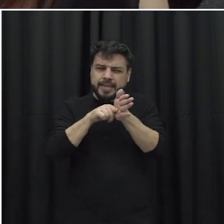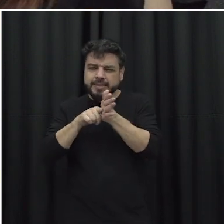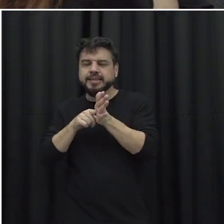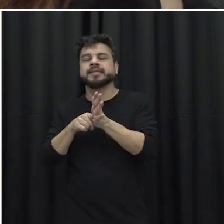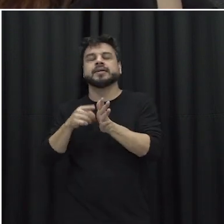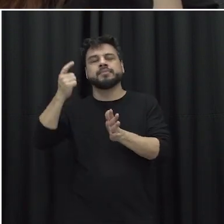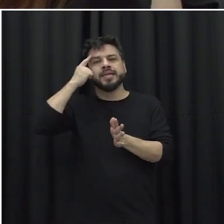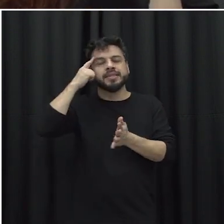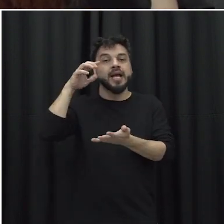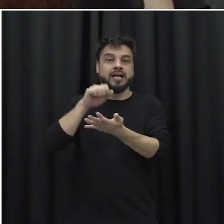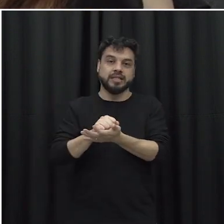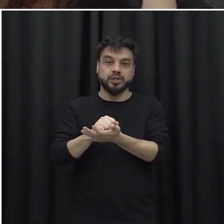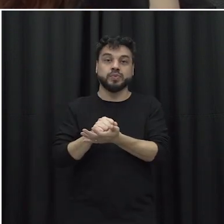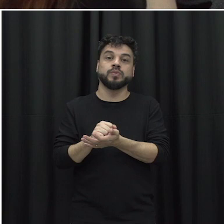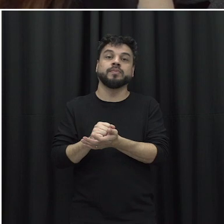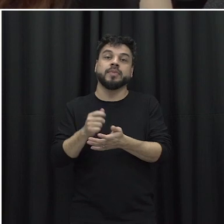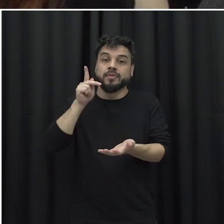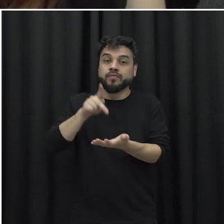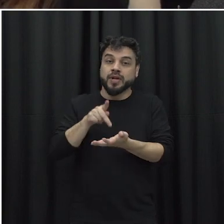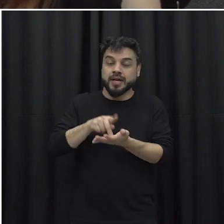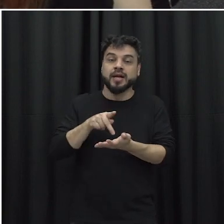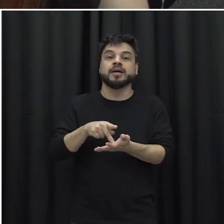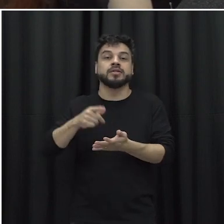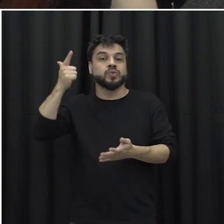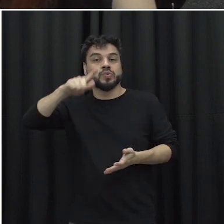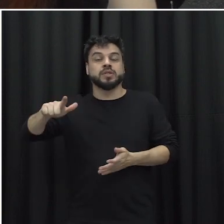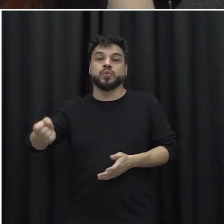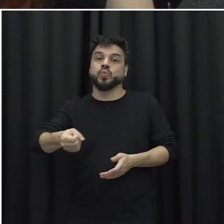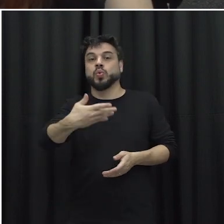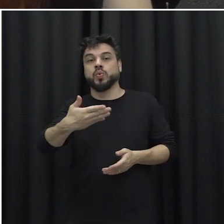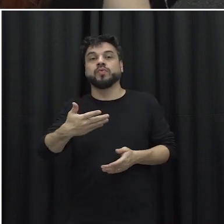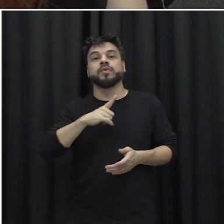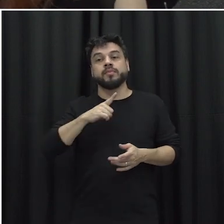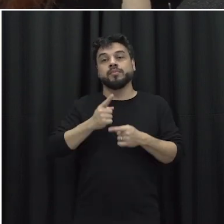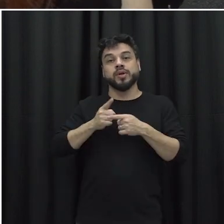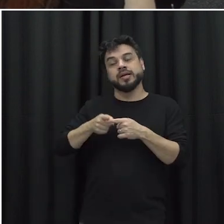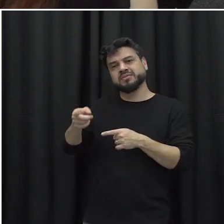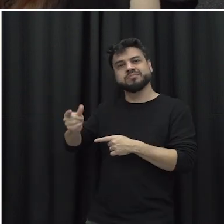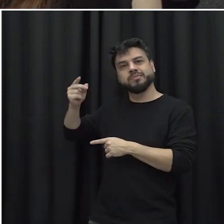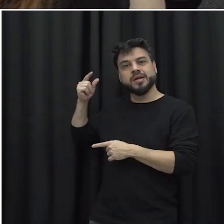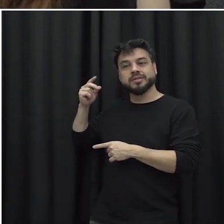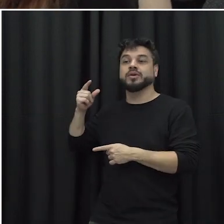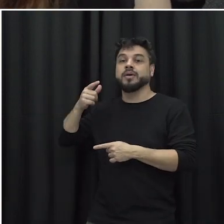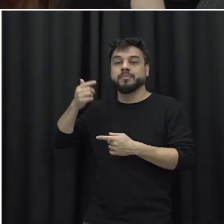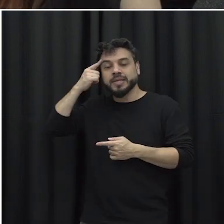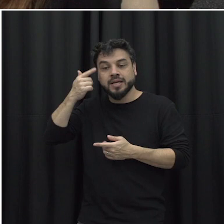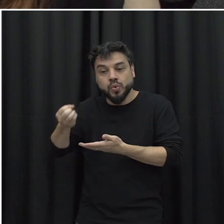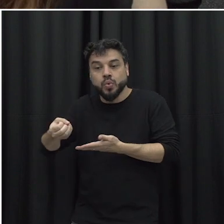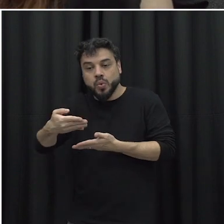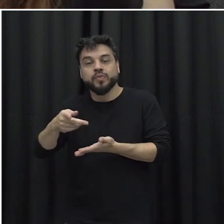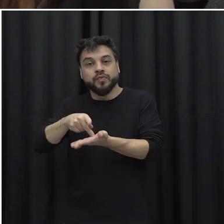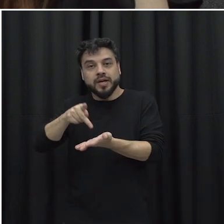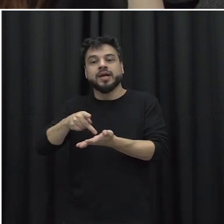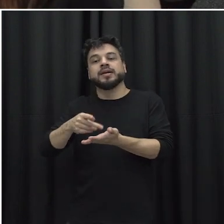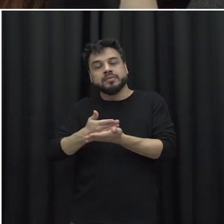para, de fato, ter algo inovador, algo que permita que essas patentes sejam geradas, e aí sim, a partir do registro,